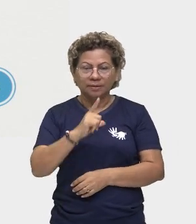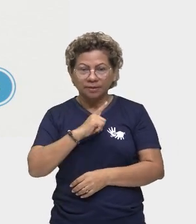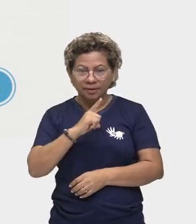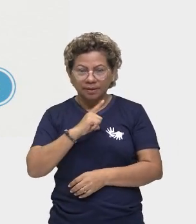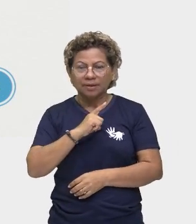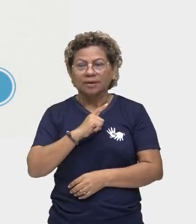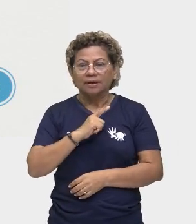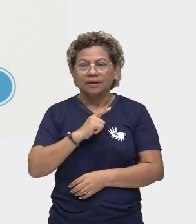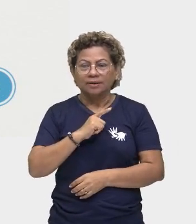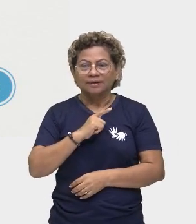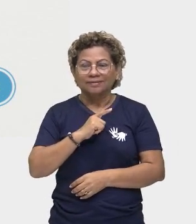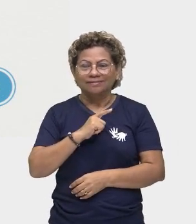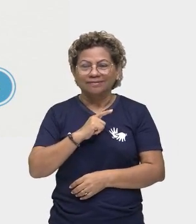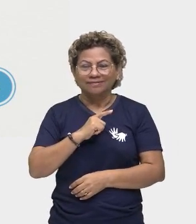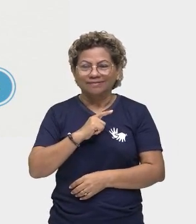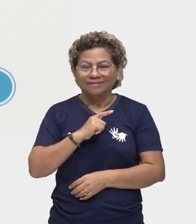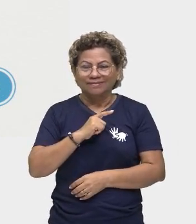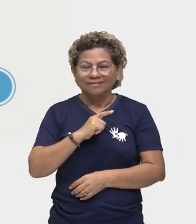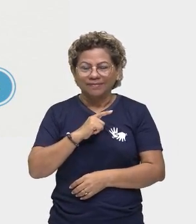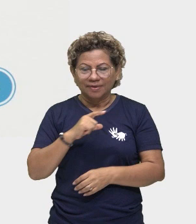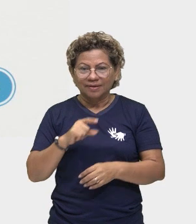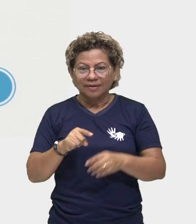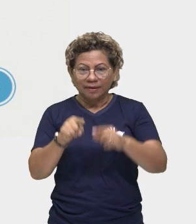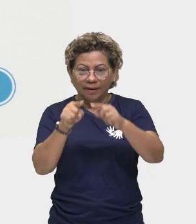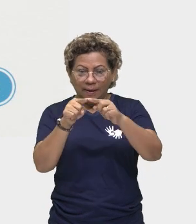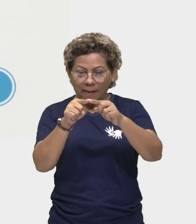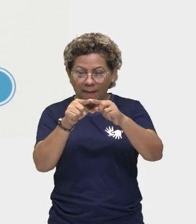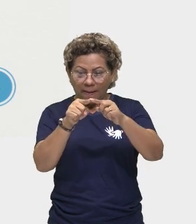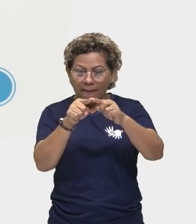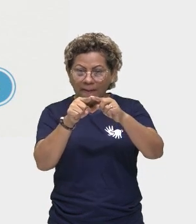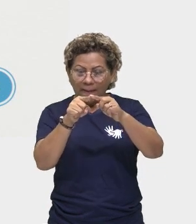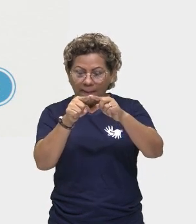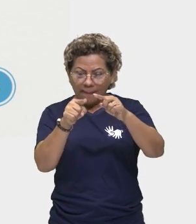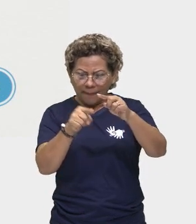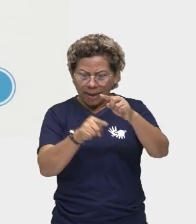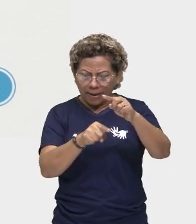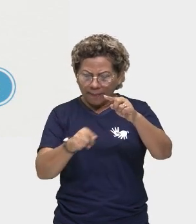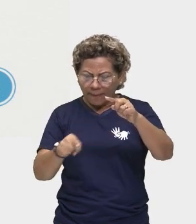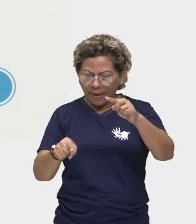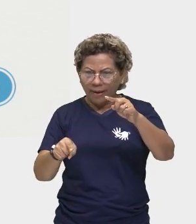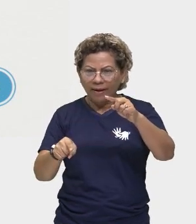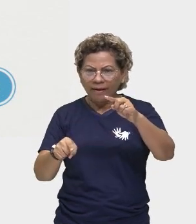aqui é maior que 180 graus. Então, isso daí, ó,